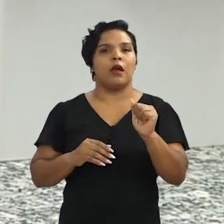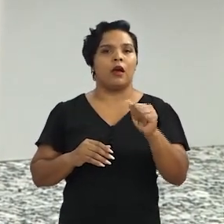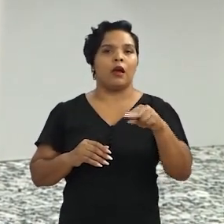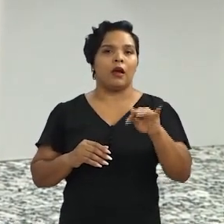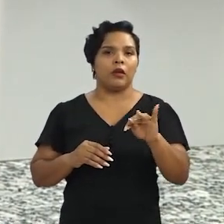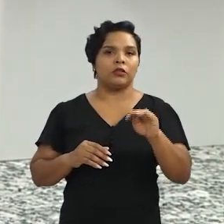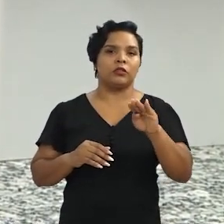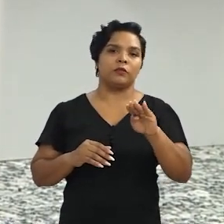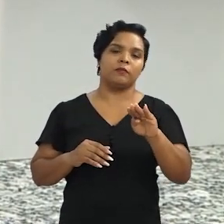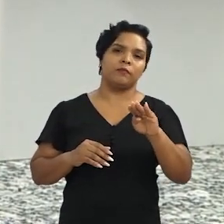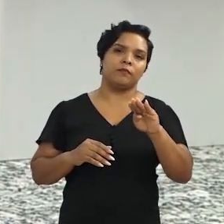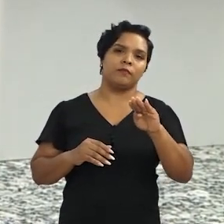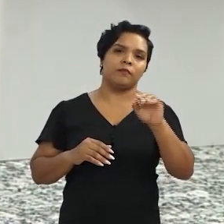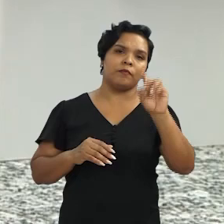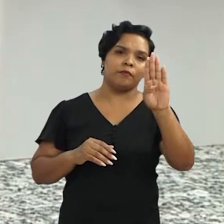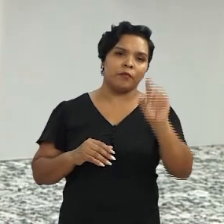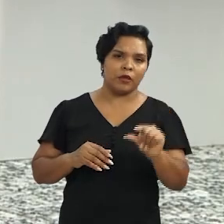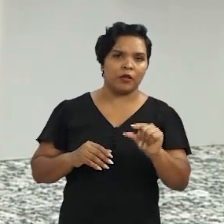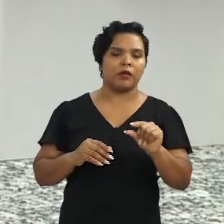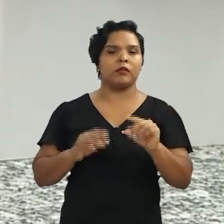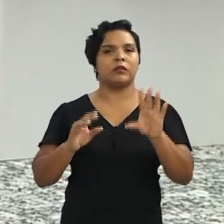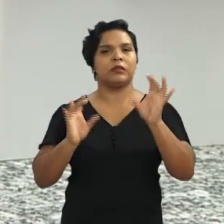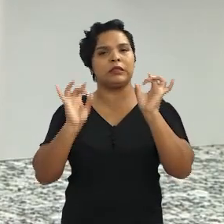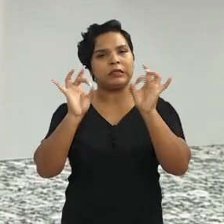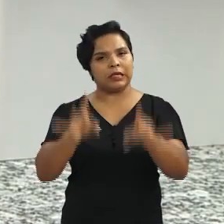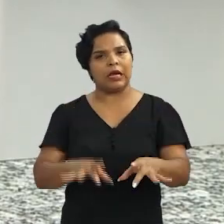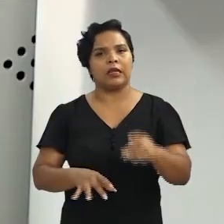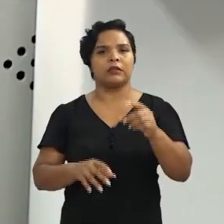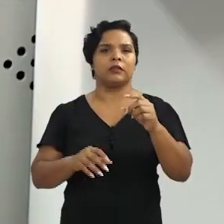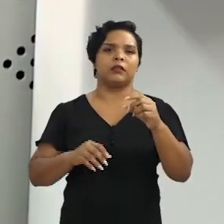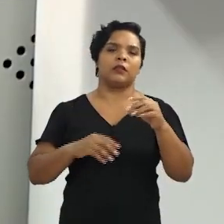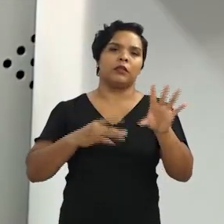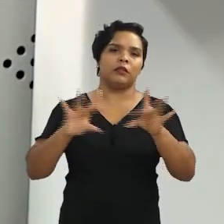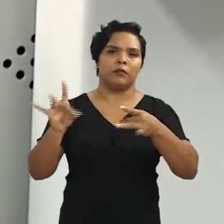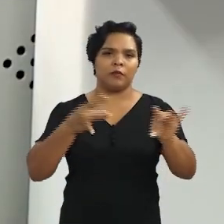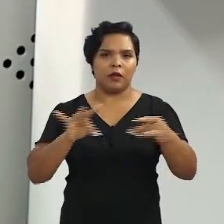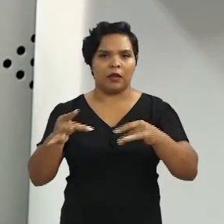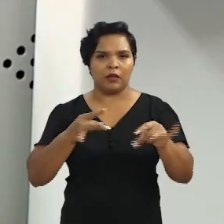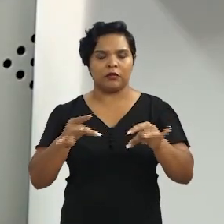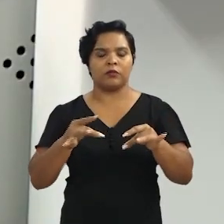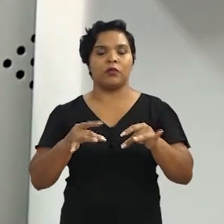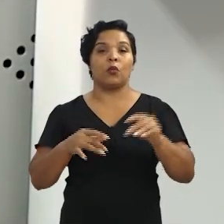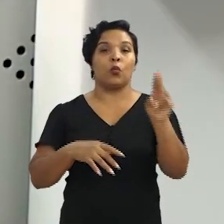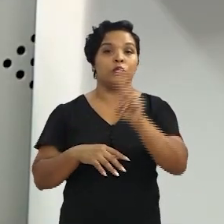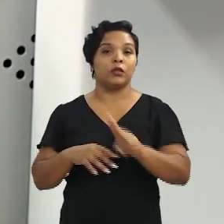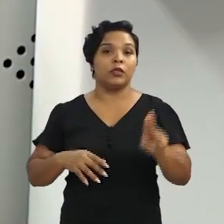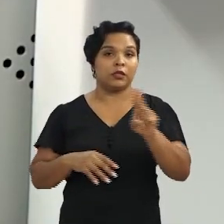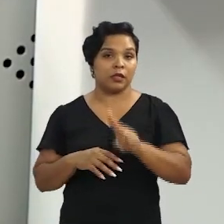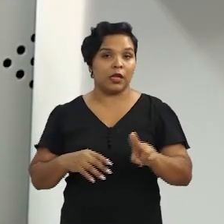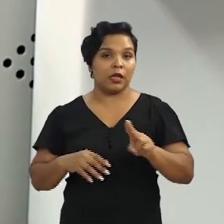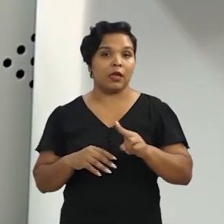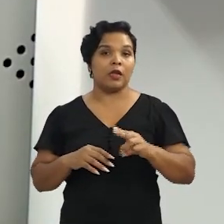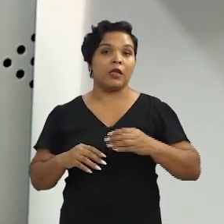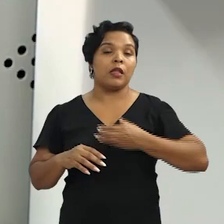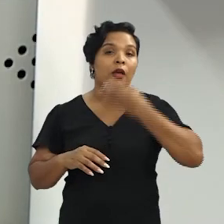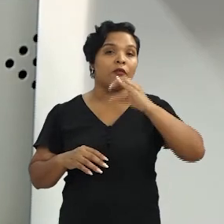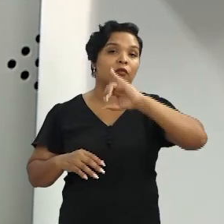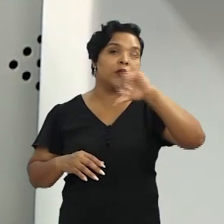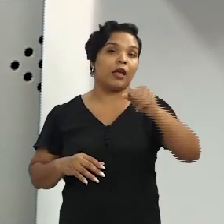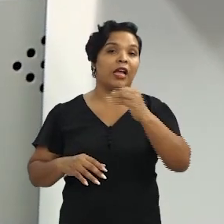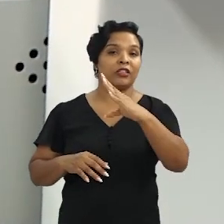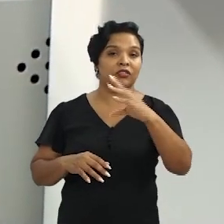antimicrobiano, justamente visando essa questão do descarte de embalagens. Utilizei o amido da semente da jaca, que